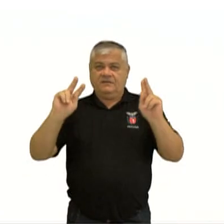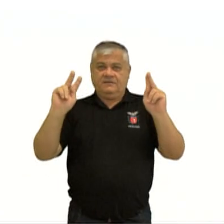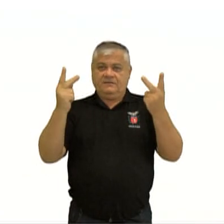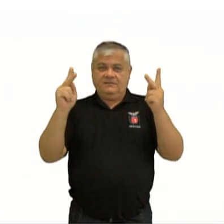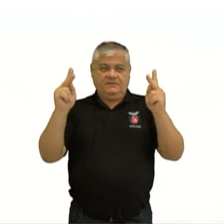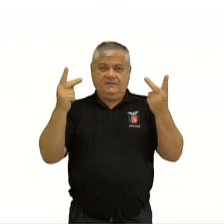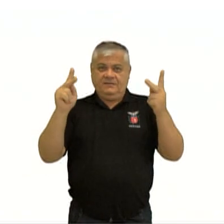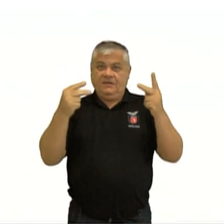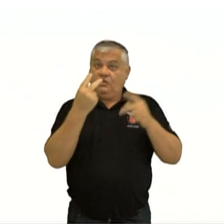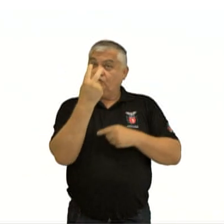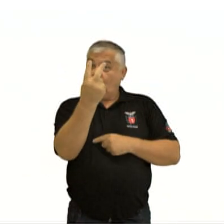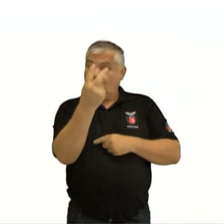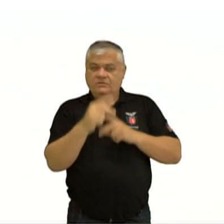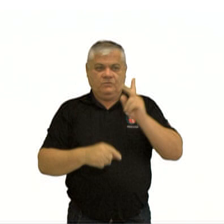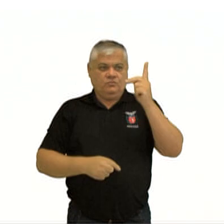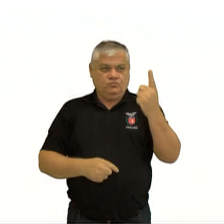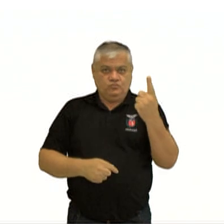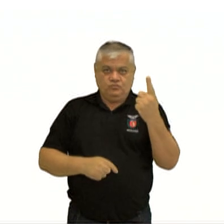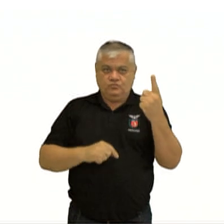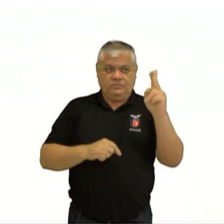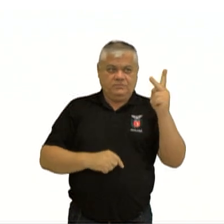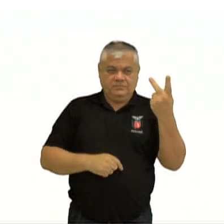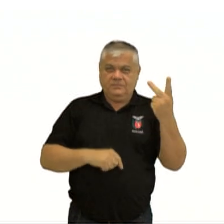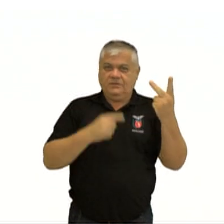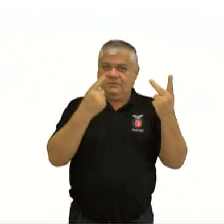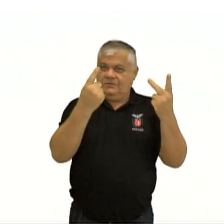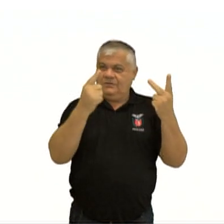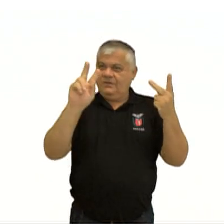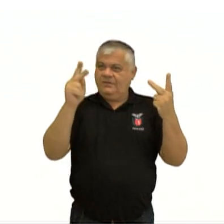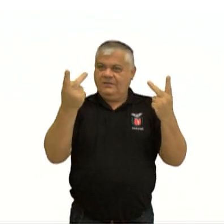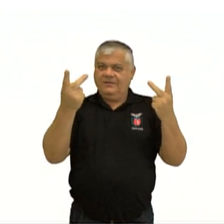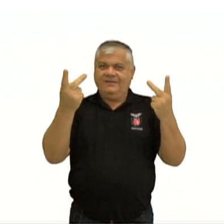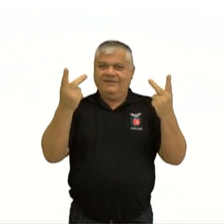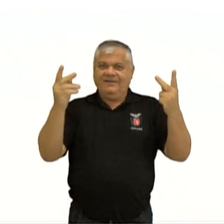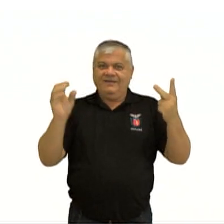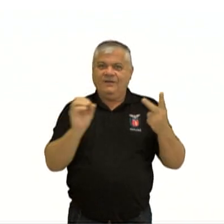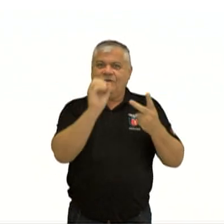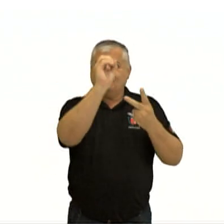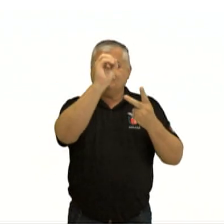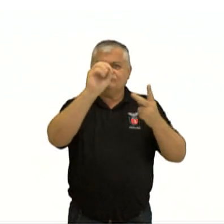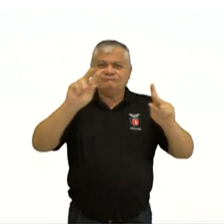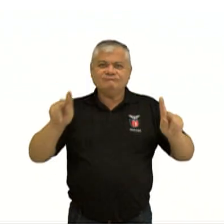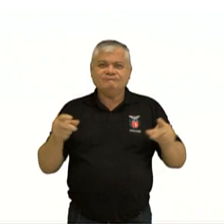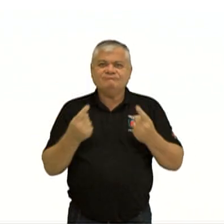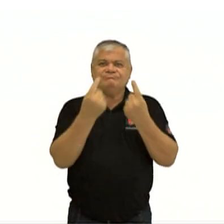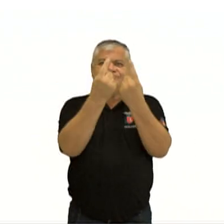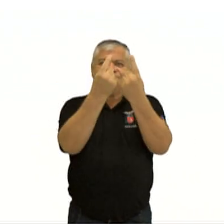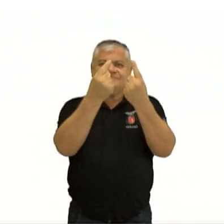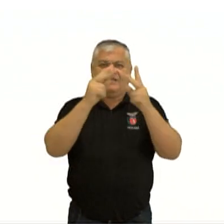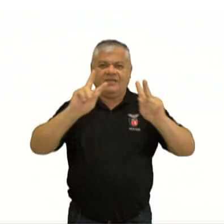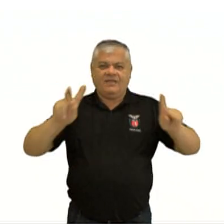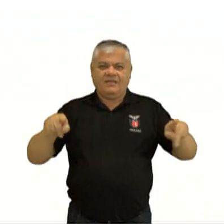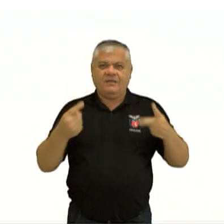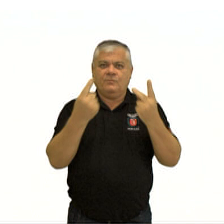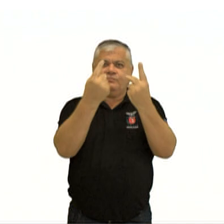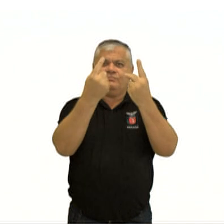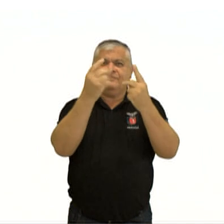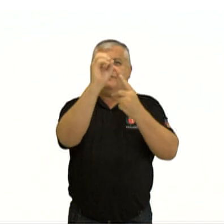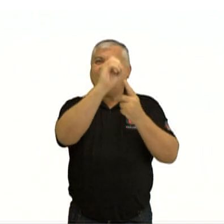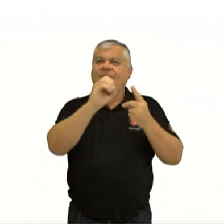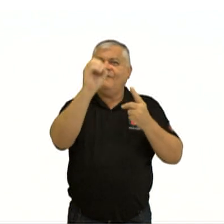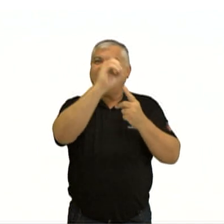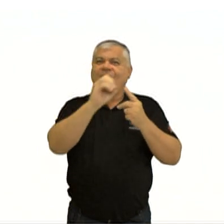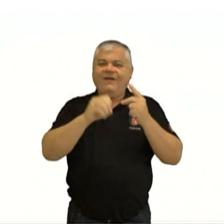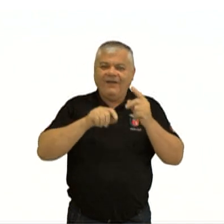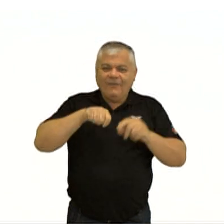átomos de hidrogênio se ligando a um átomo de oxigênio para dar origem à molécula H2O, a molécula